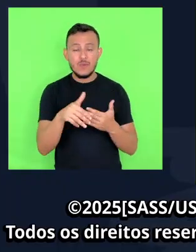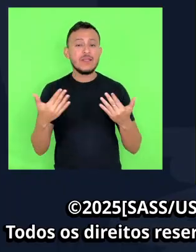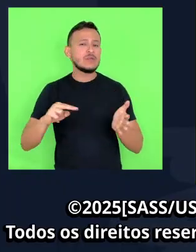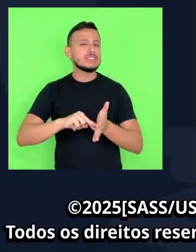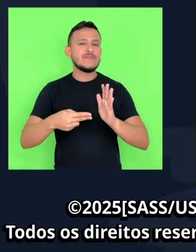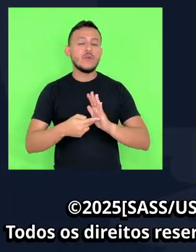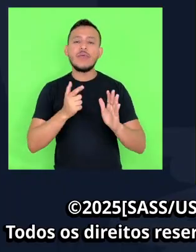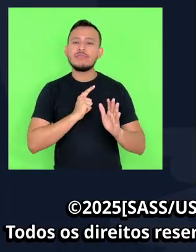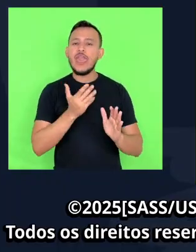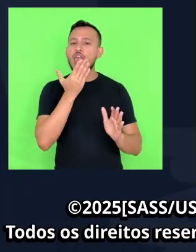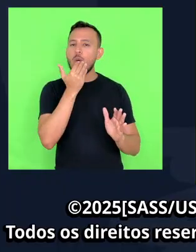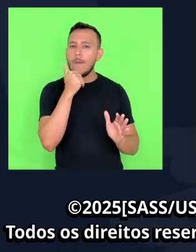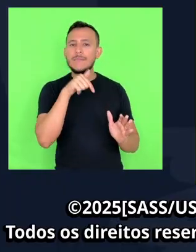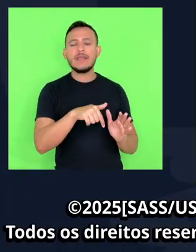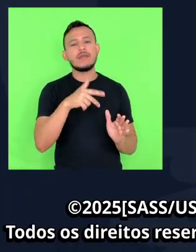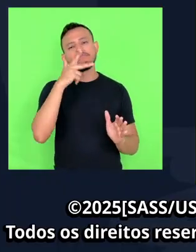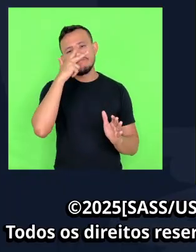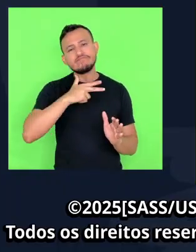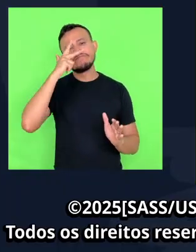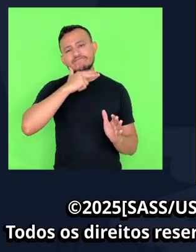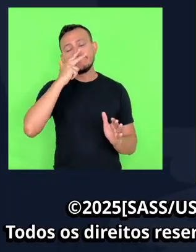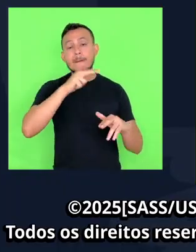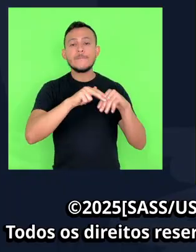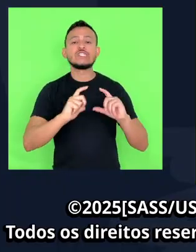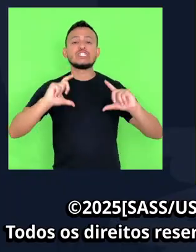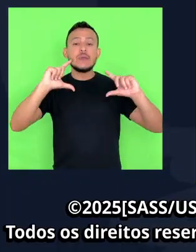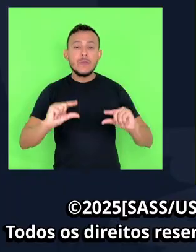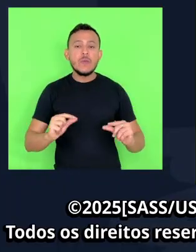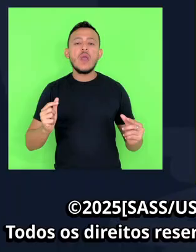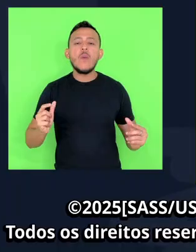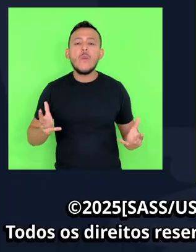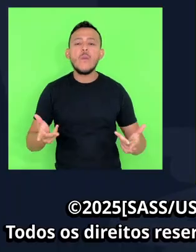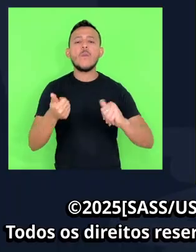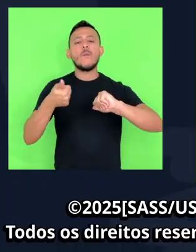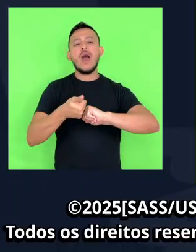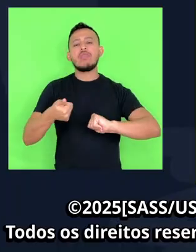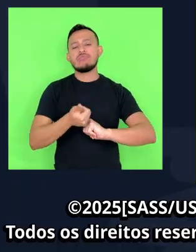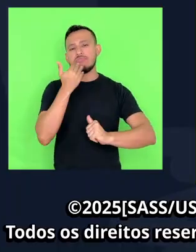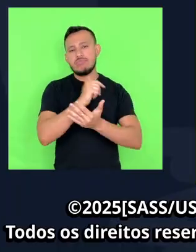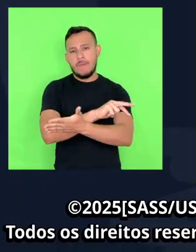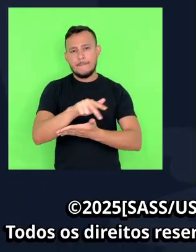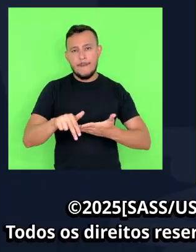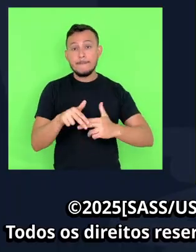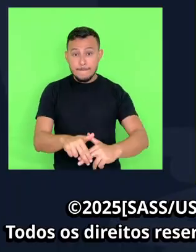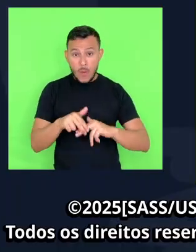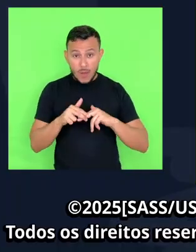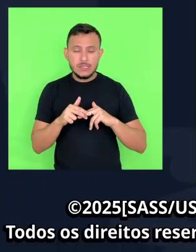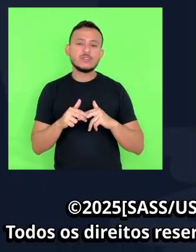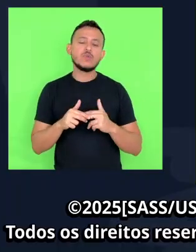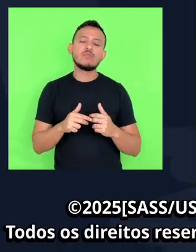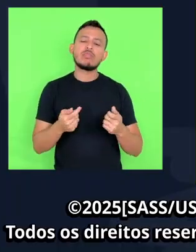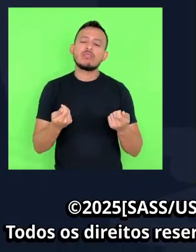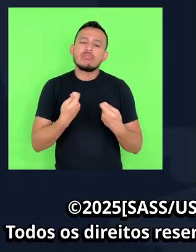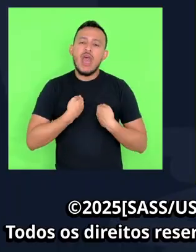seja, nós temos dietas monótonas, e isso diminui a qualidade da dieta. Isso leva à